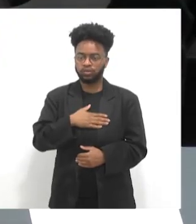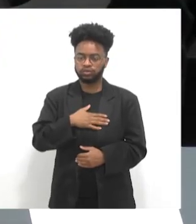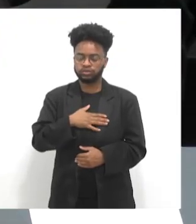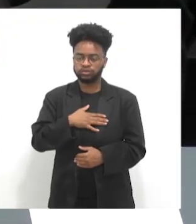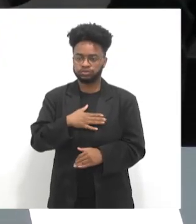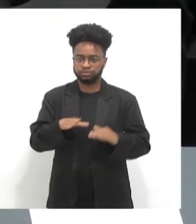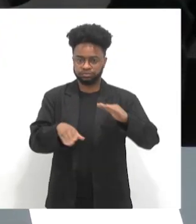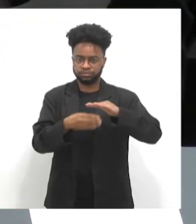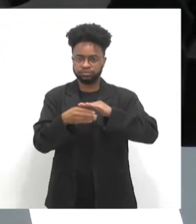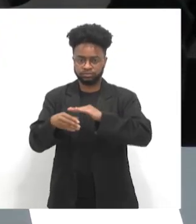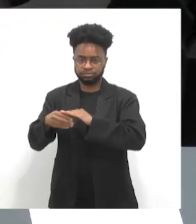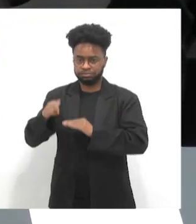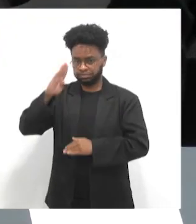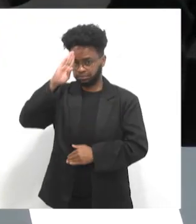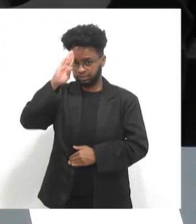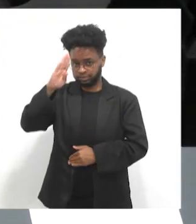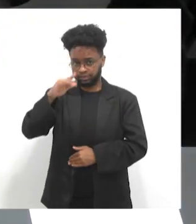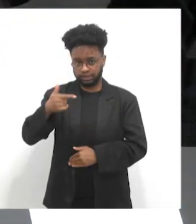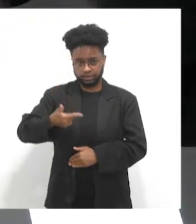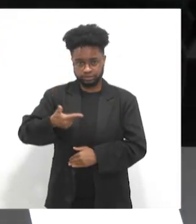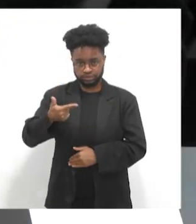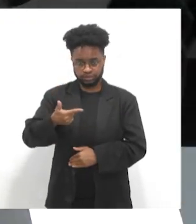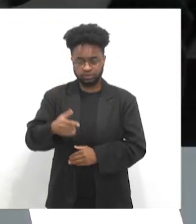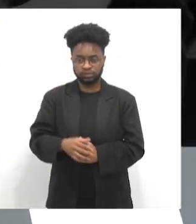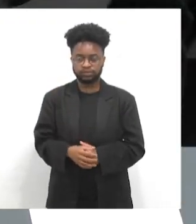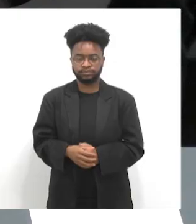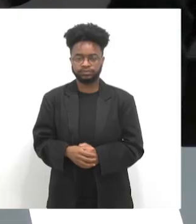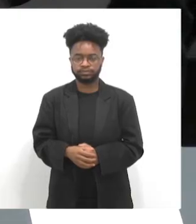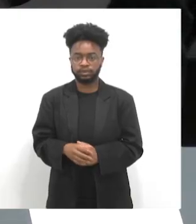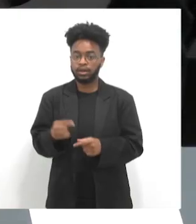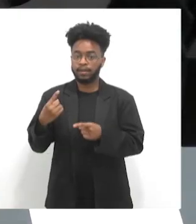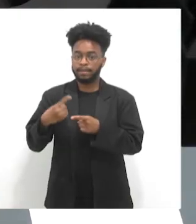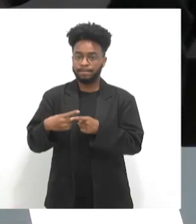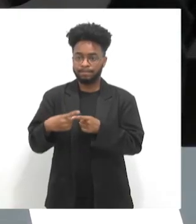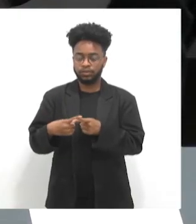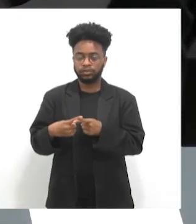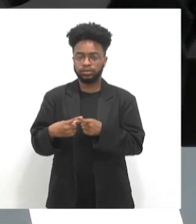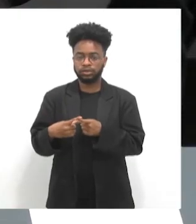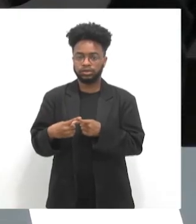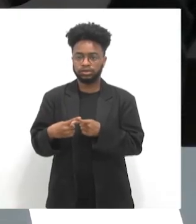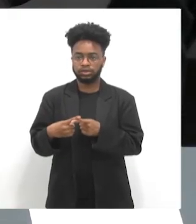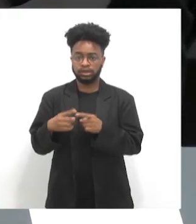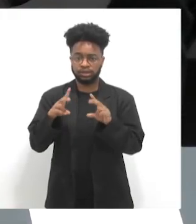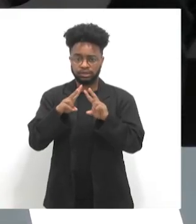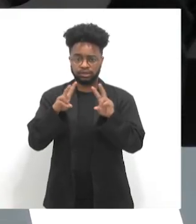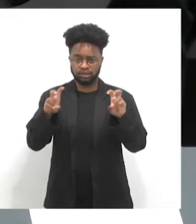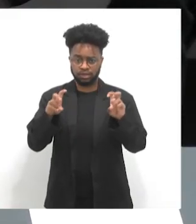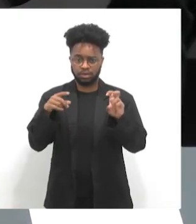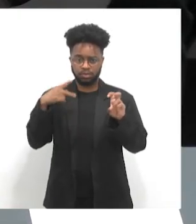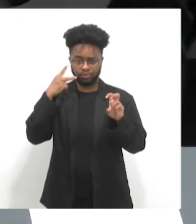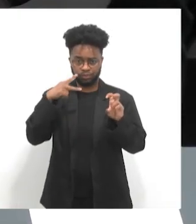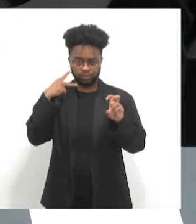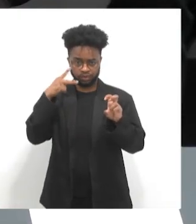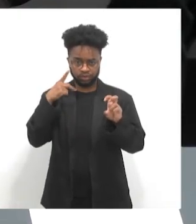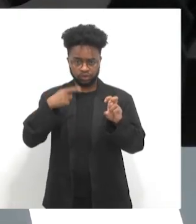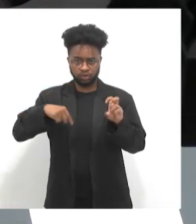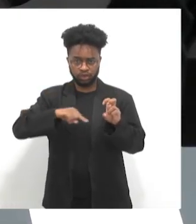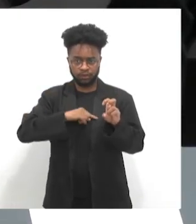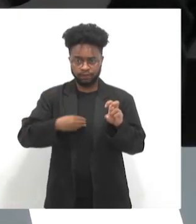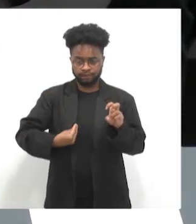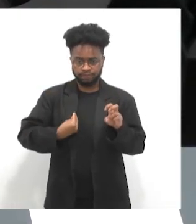das emendas, principalmente a segunda, porque pela situação política que nós